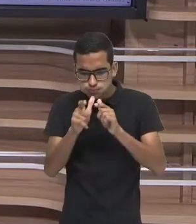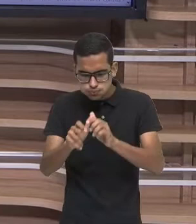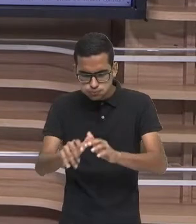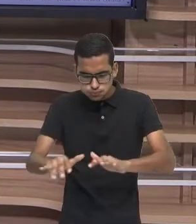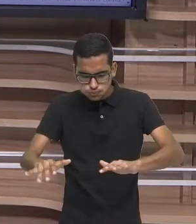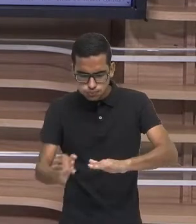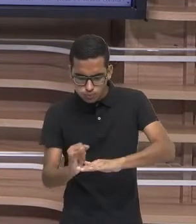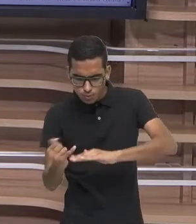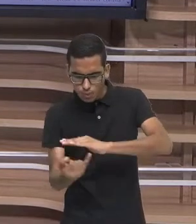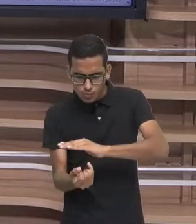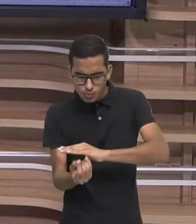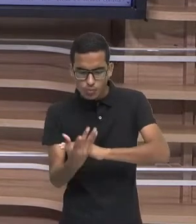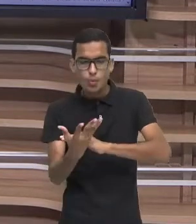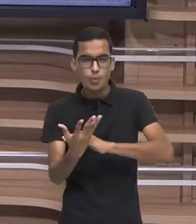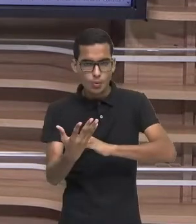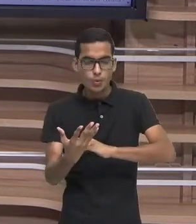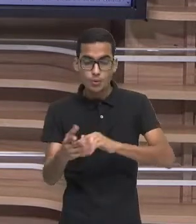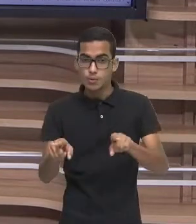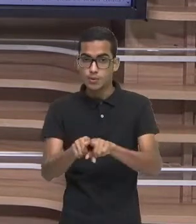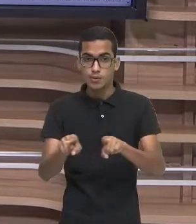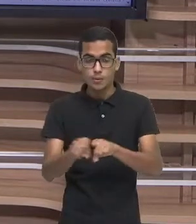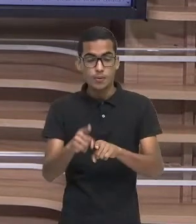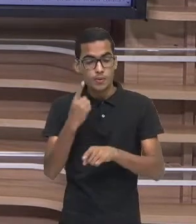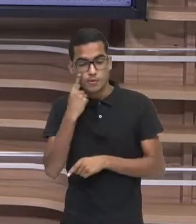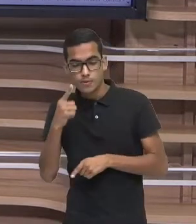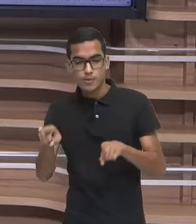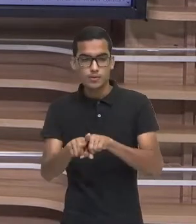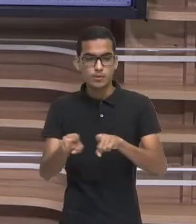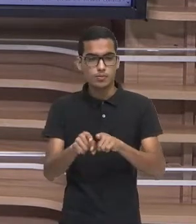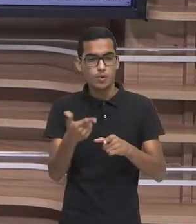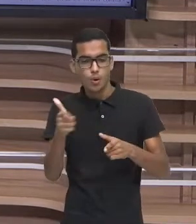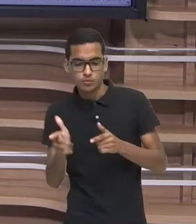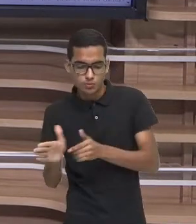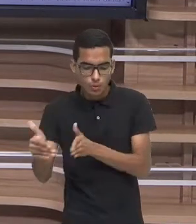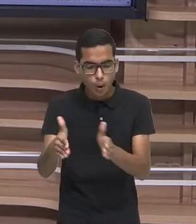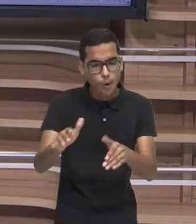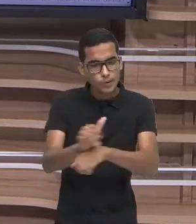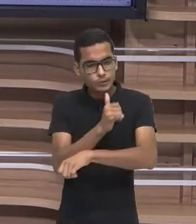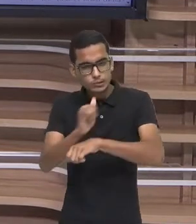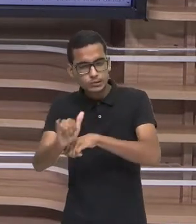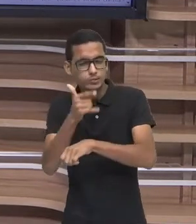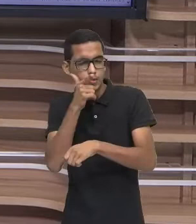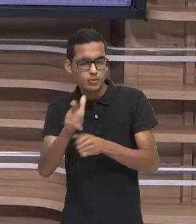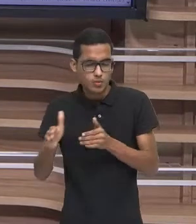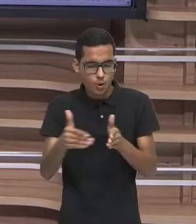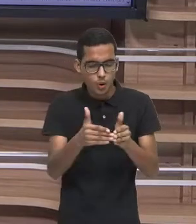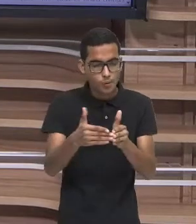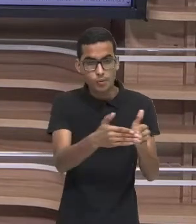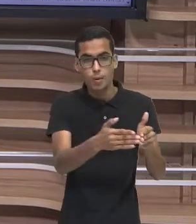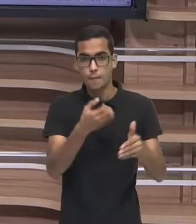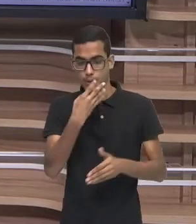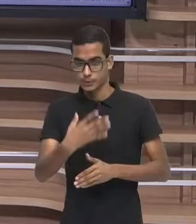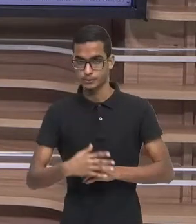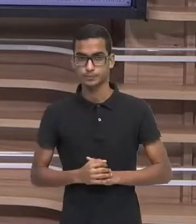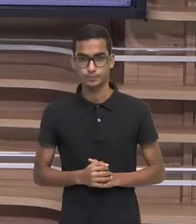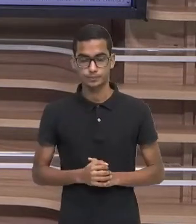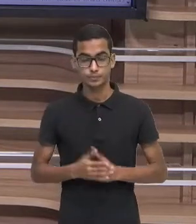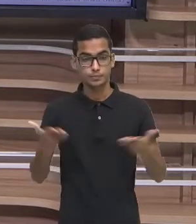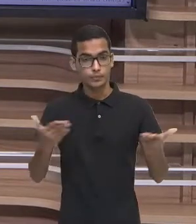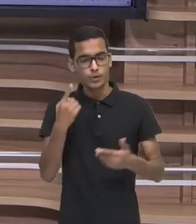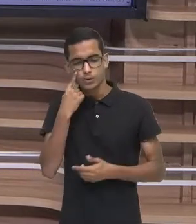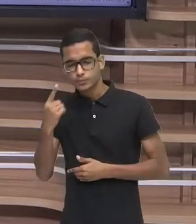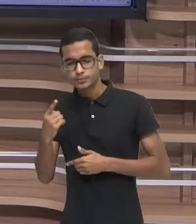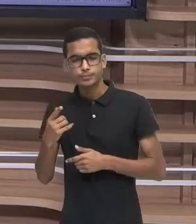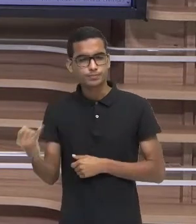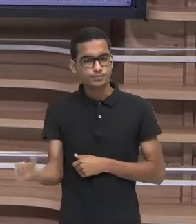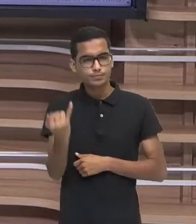procurar outros canais, né, verificando aí essa navegabilidade, tá certo? Agora, verificando a